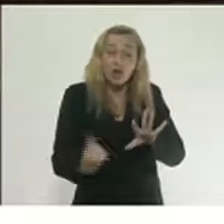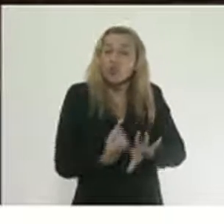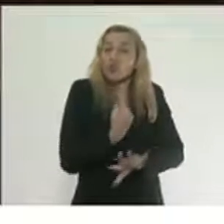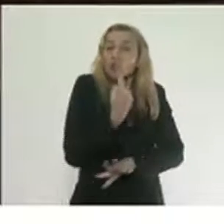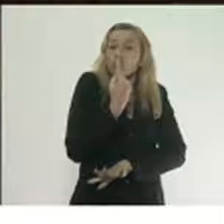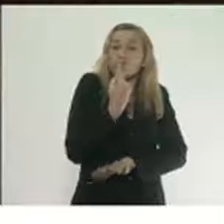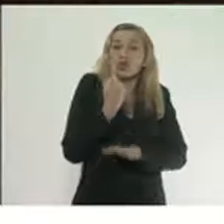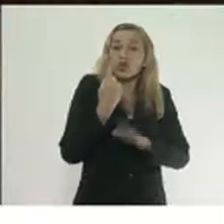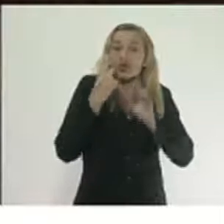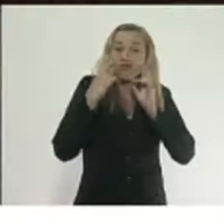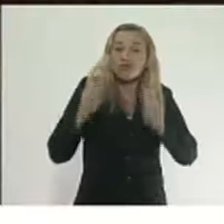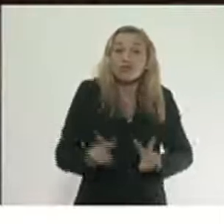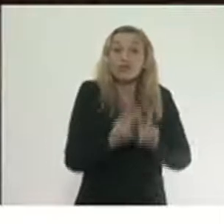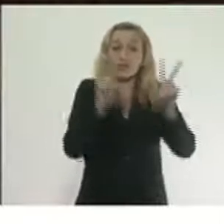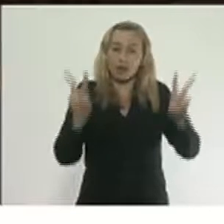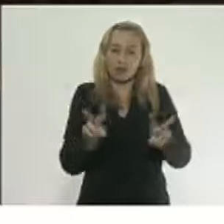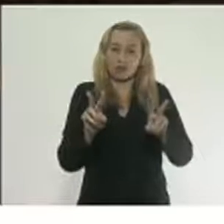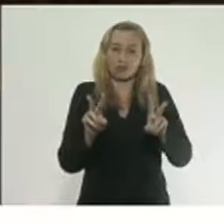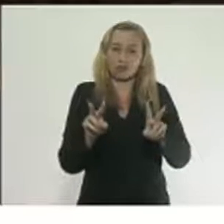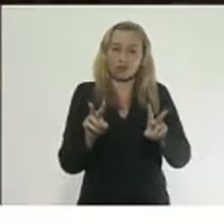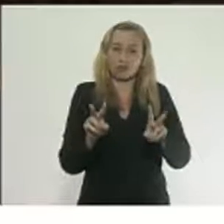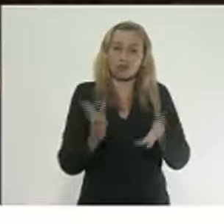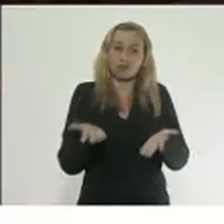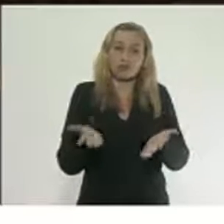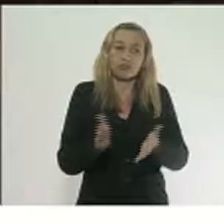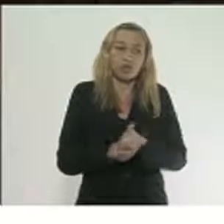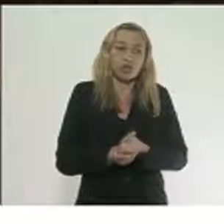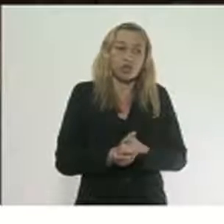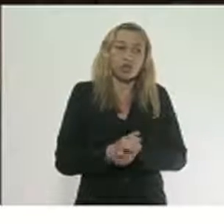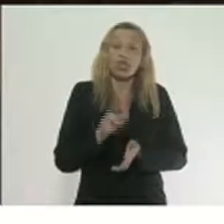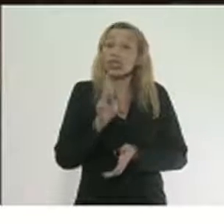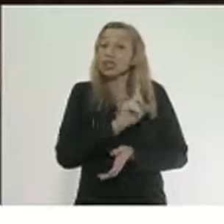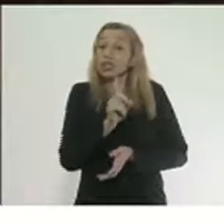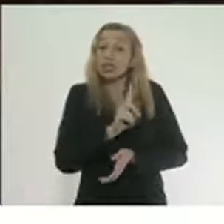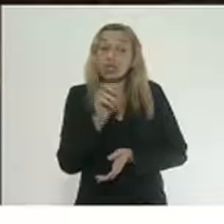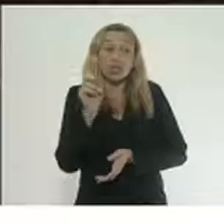única visão, sobre um único viés, e não